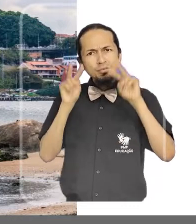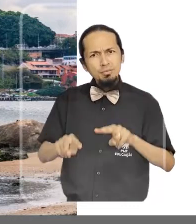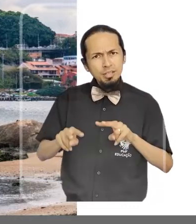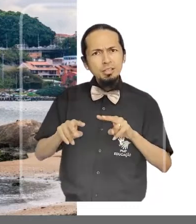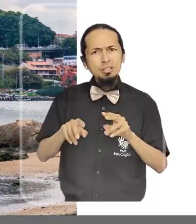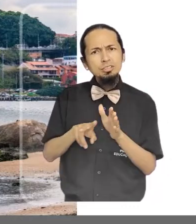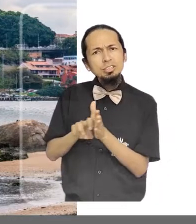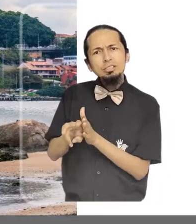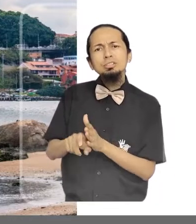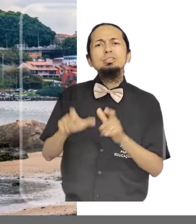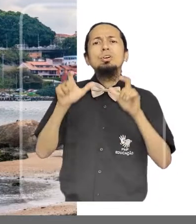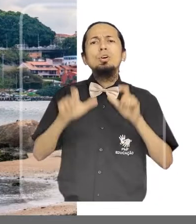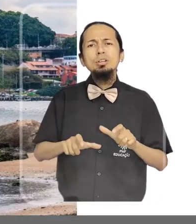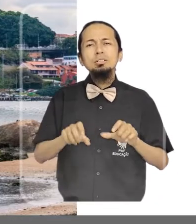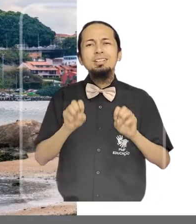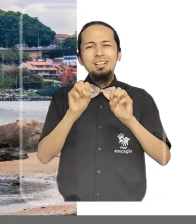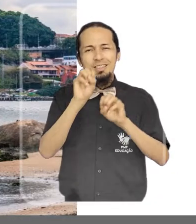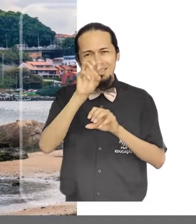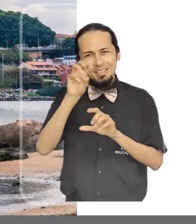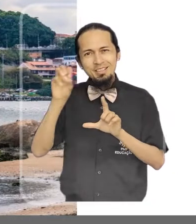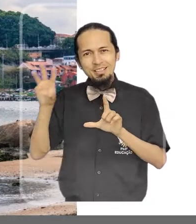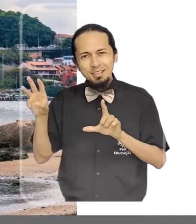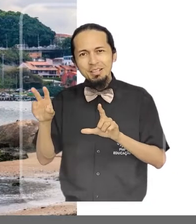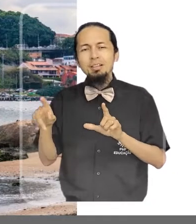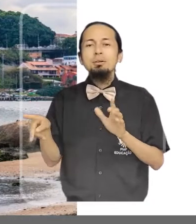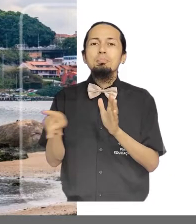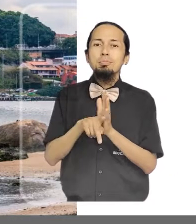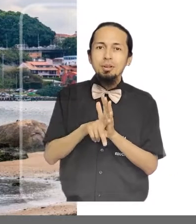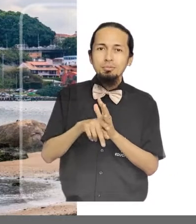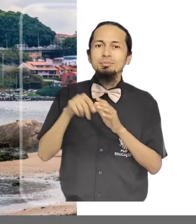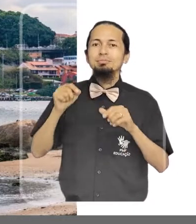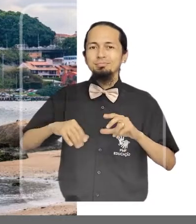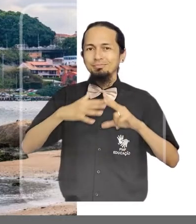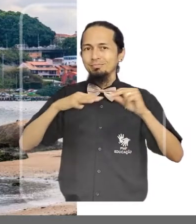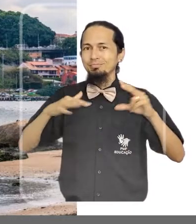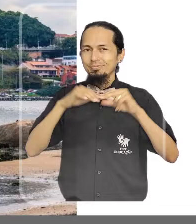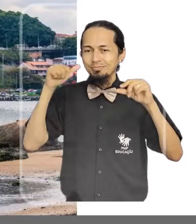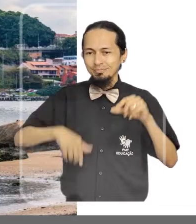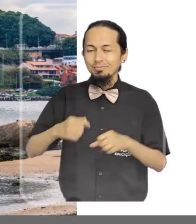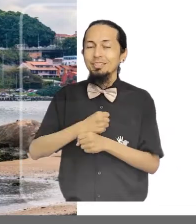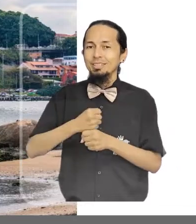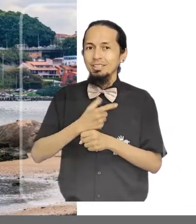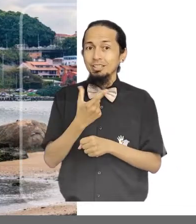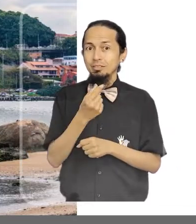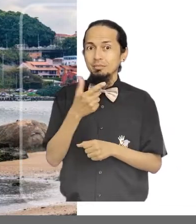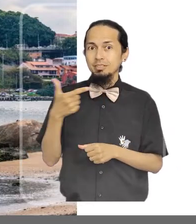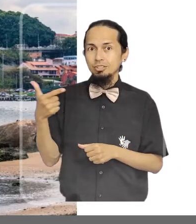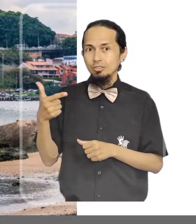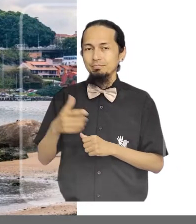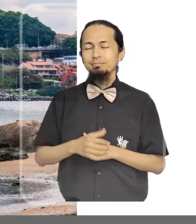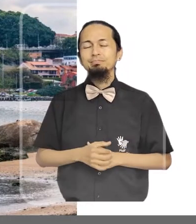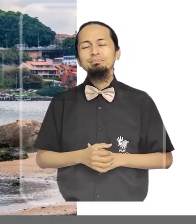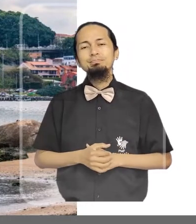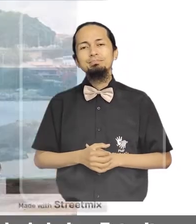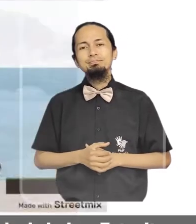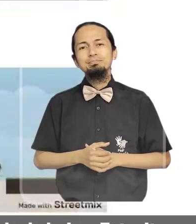do distrito através do site Plano Diretor Florianópolis 2022.